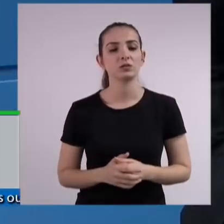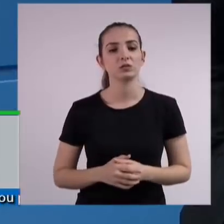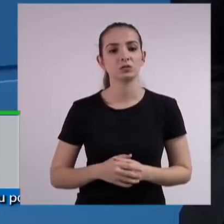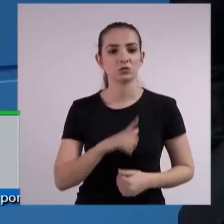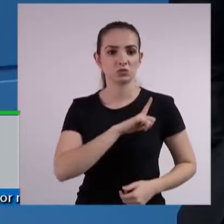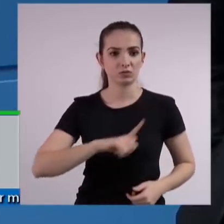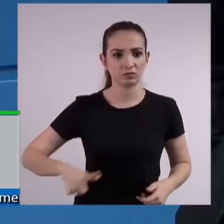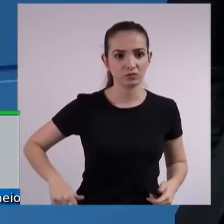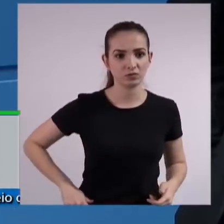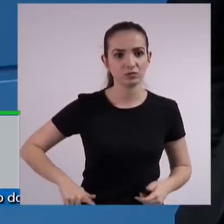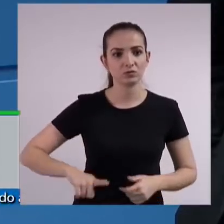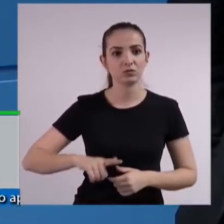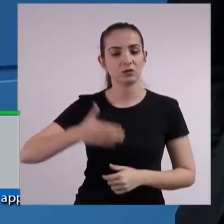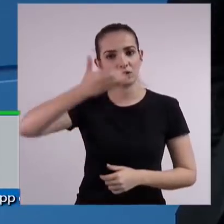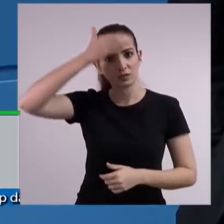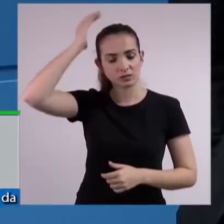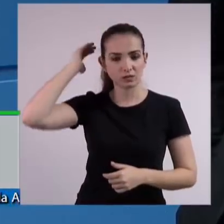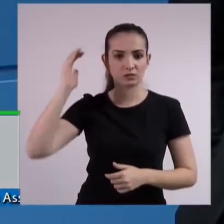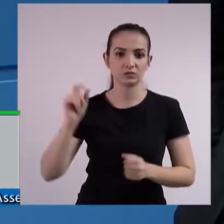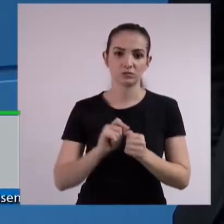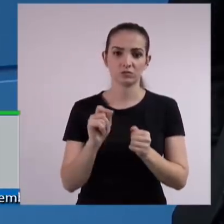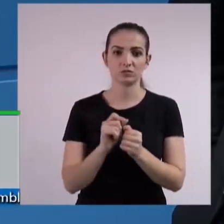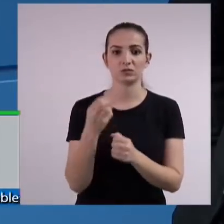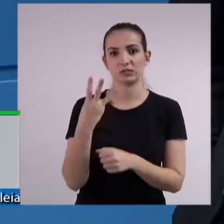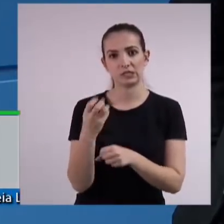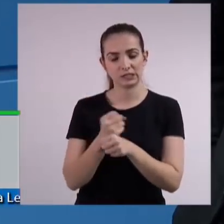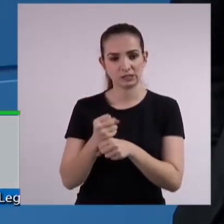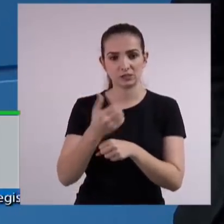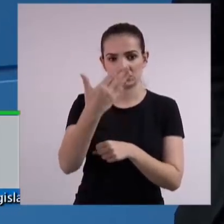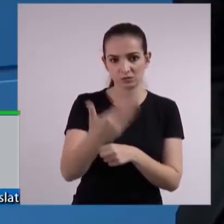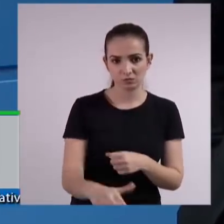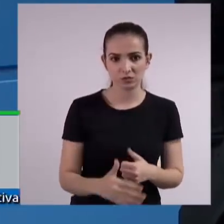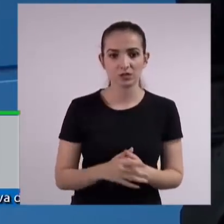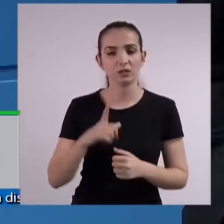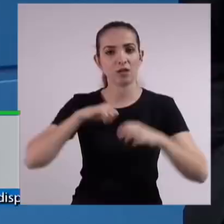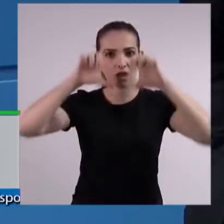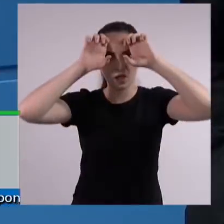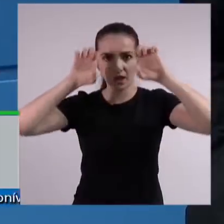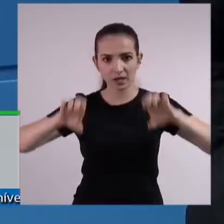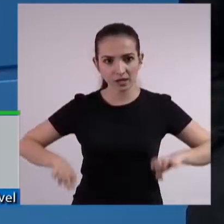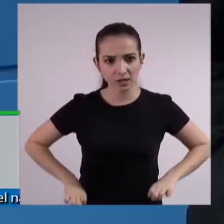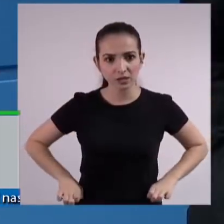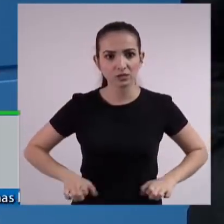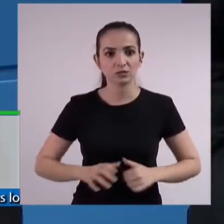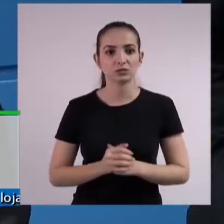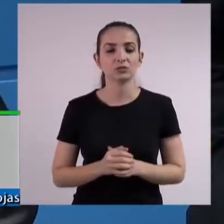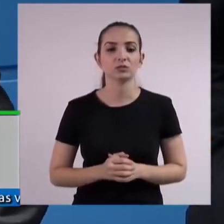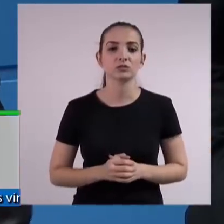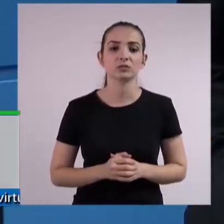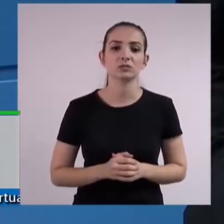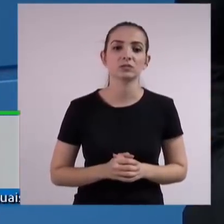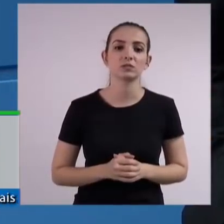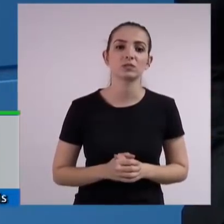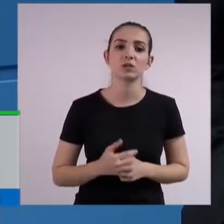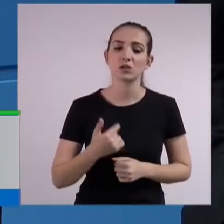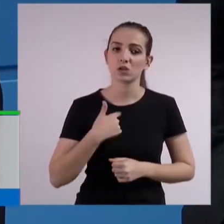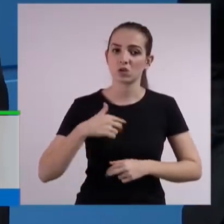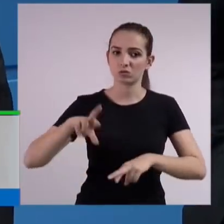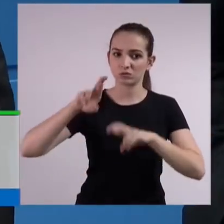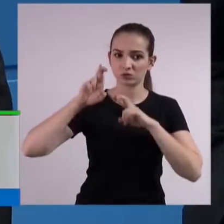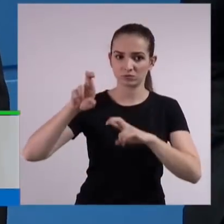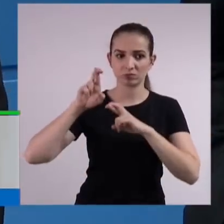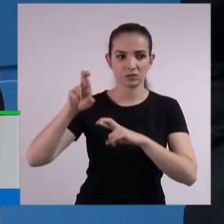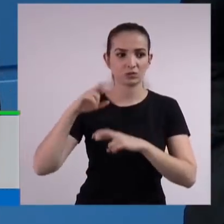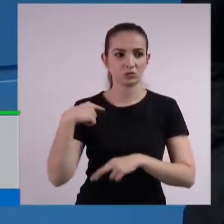Reinaldo fez ao longo desses 3 anos e meio, também pautado pela ética, sem crítica pejorativa. Eu espero que a gente